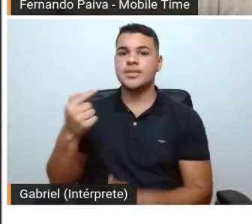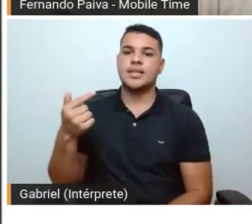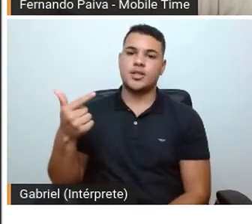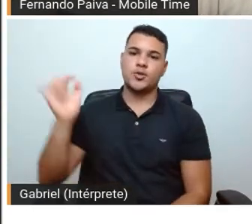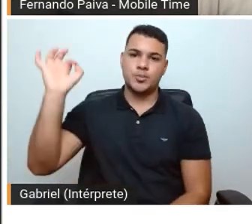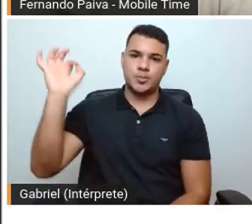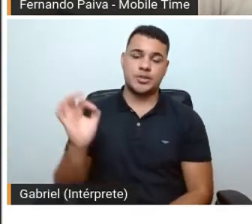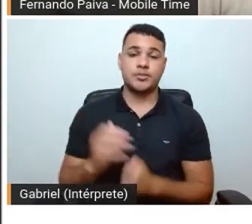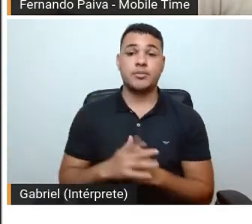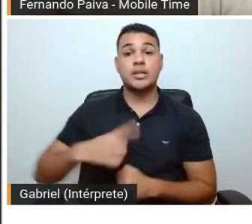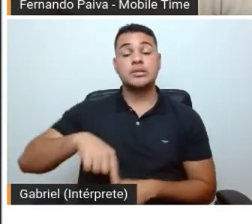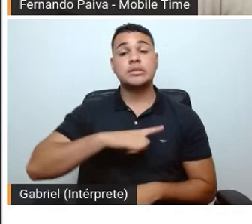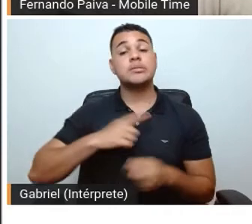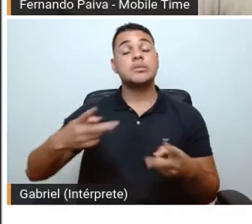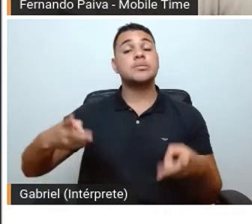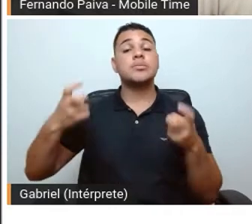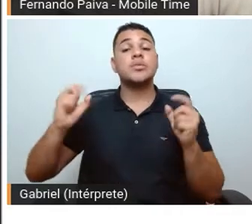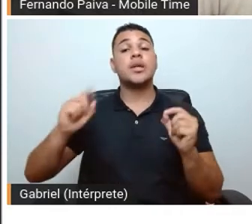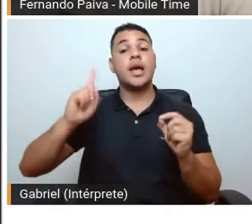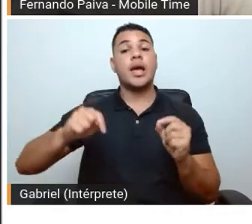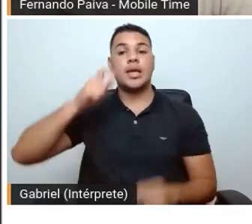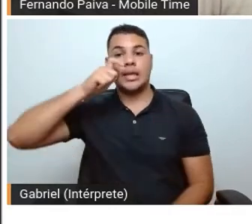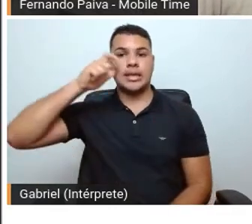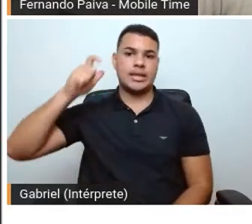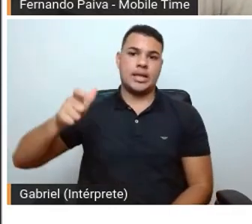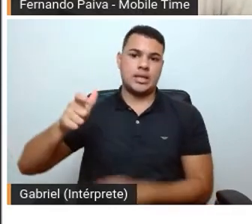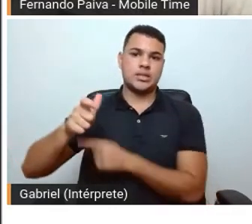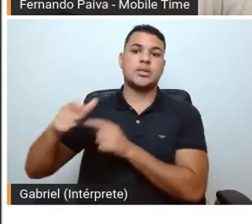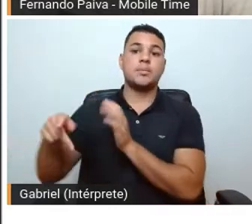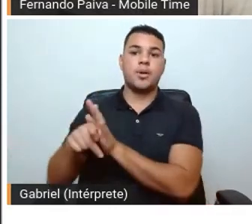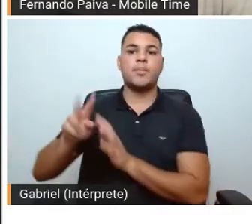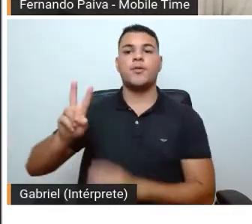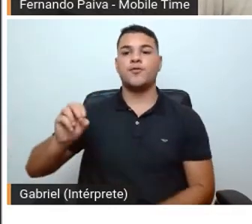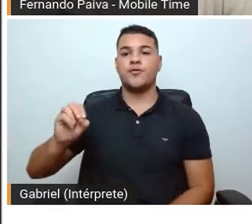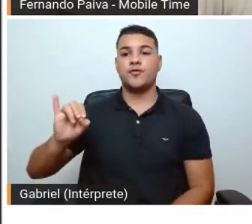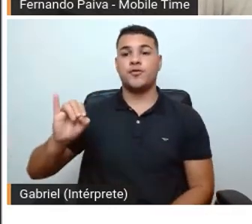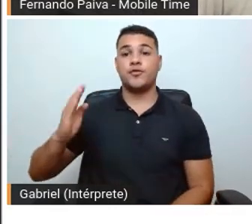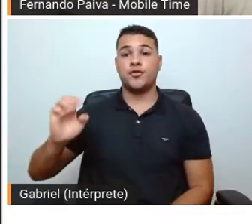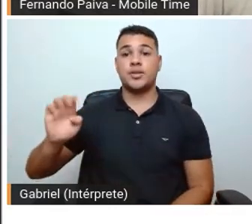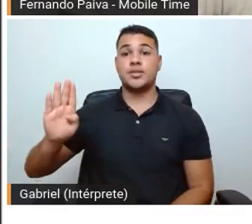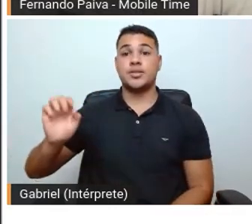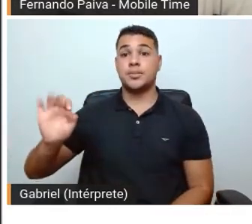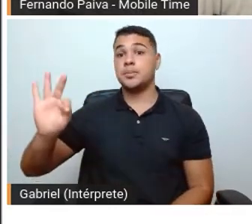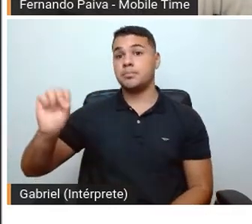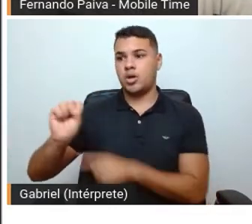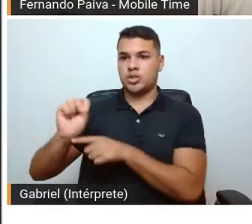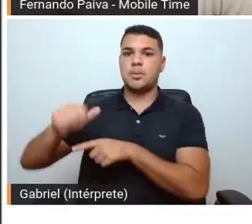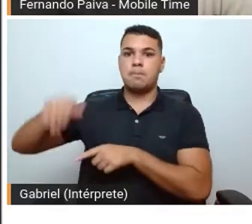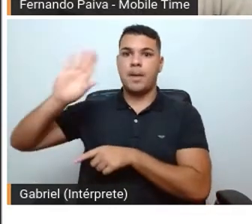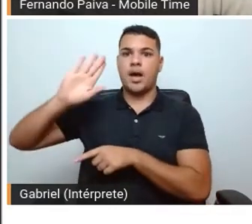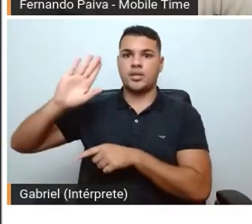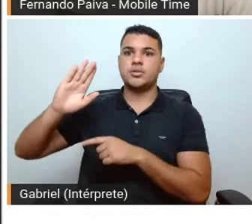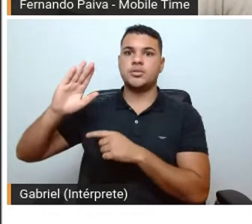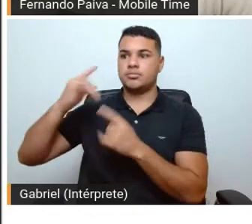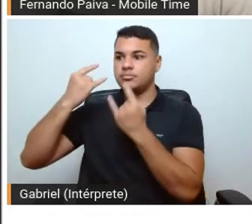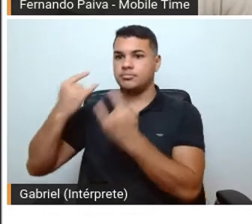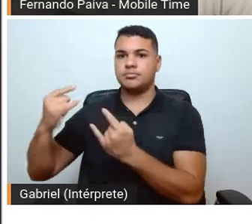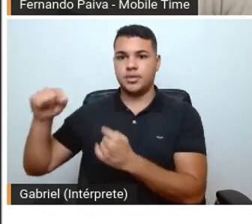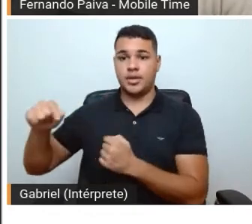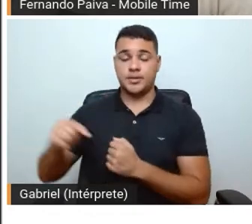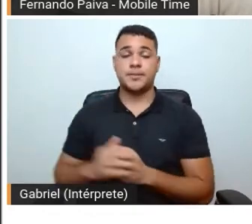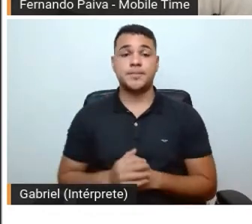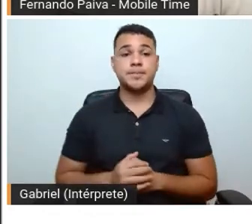crescimento do interesse por voz do Whats tá eu diria que amar tendência hoje no mercado é o restante endereço